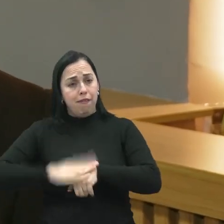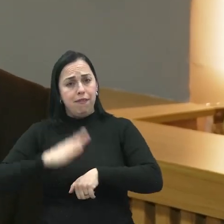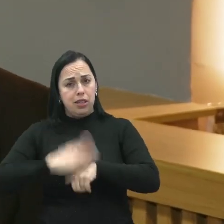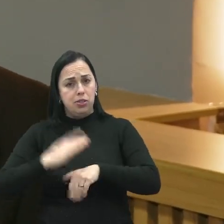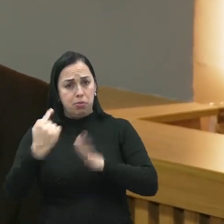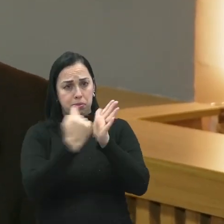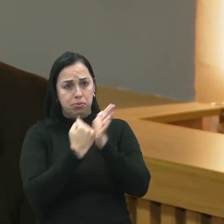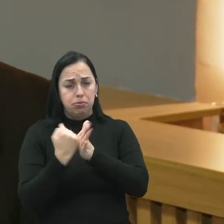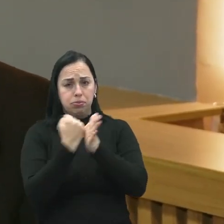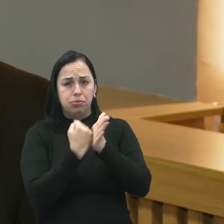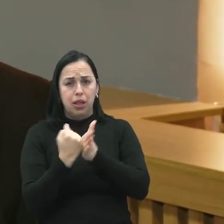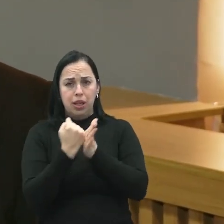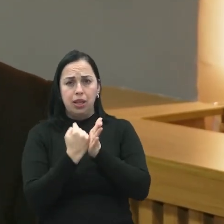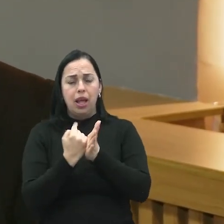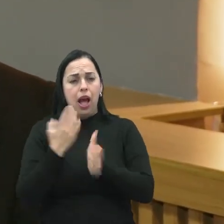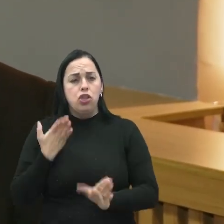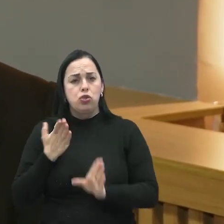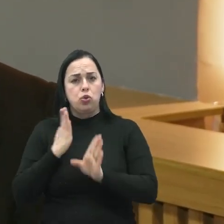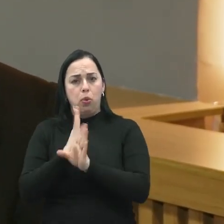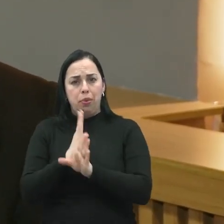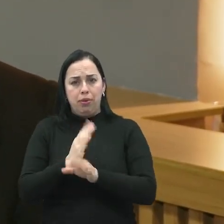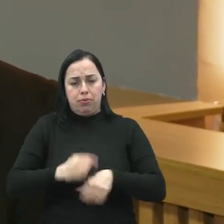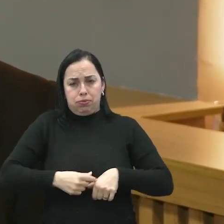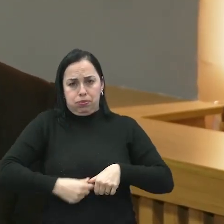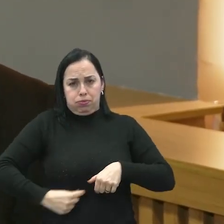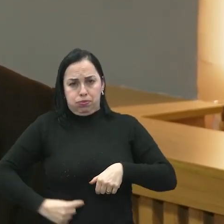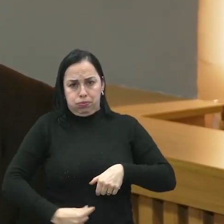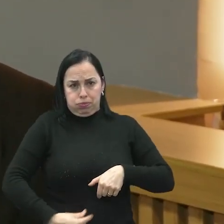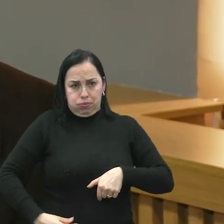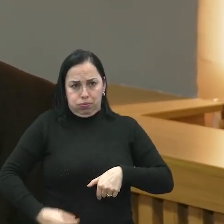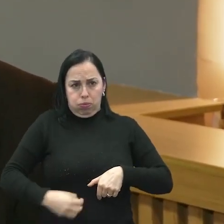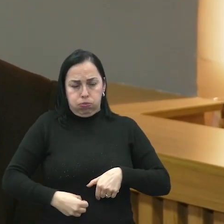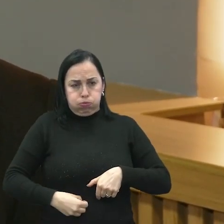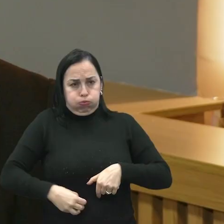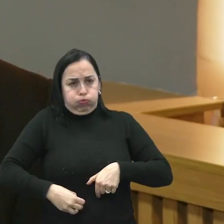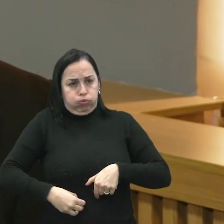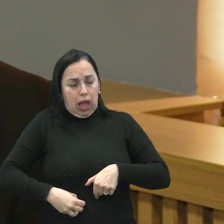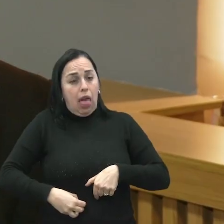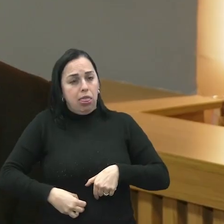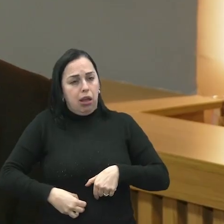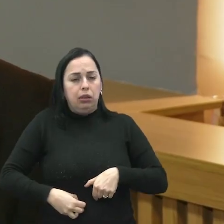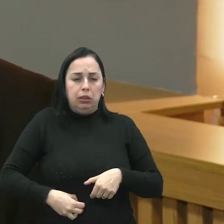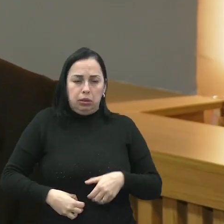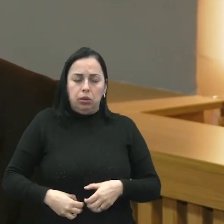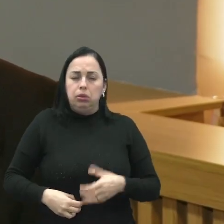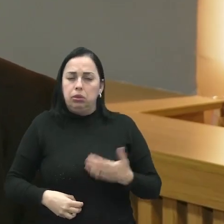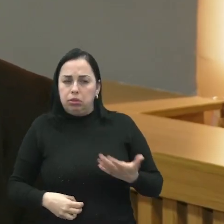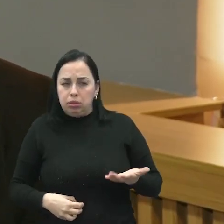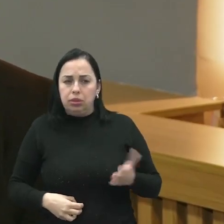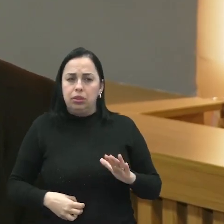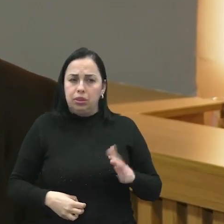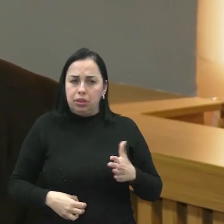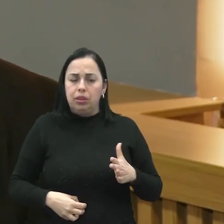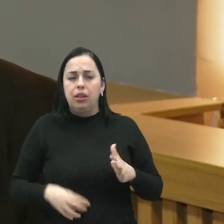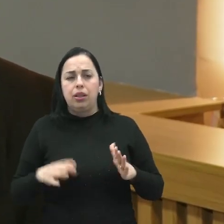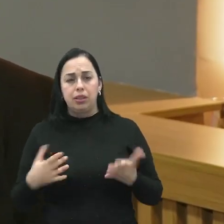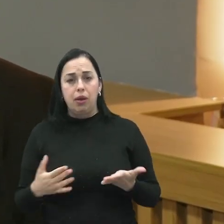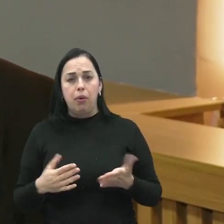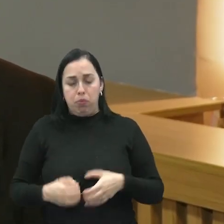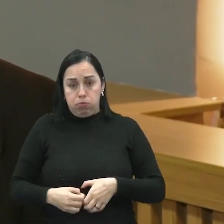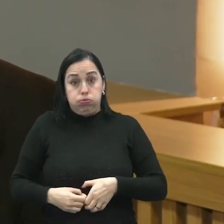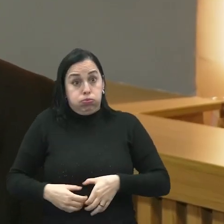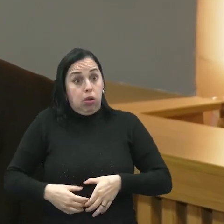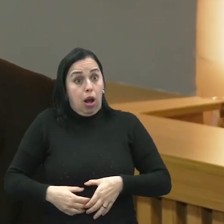o exame e aí foi detectado essa lesão. Esse pólipo é um pouco maior do que o esperado,